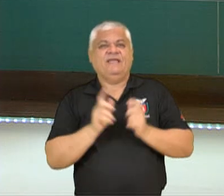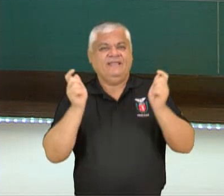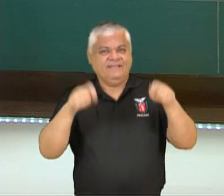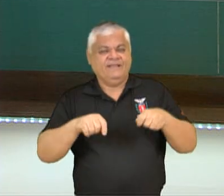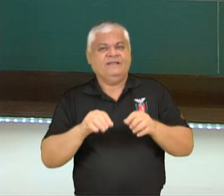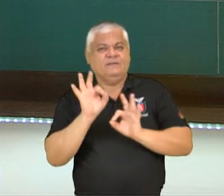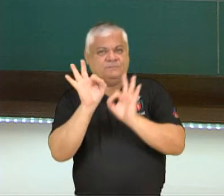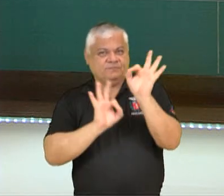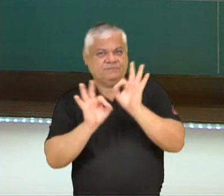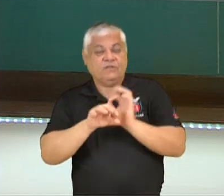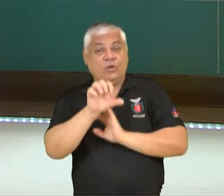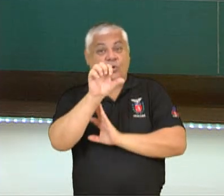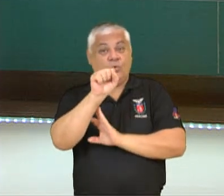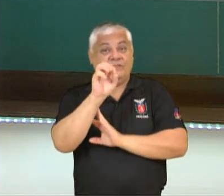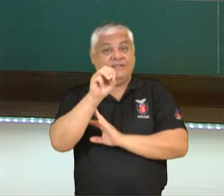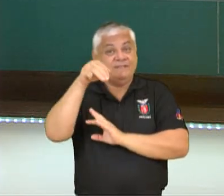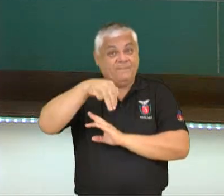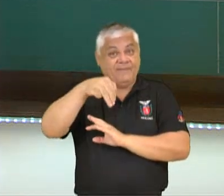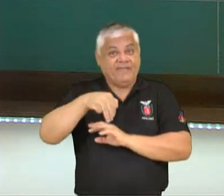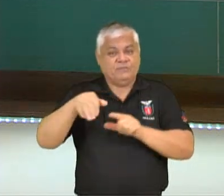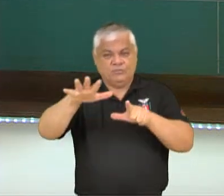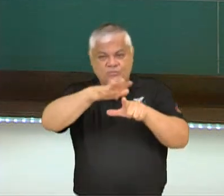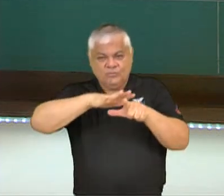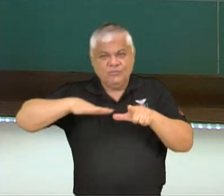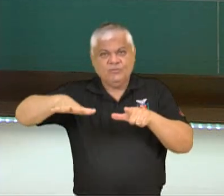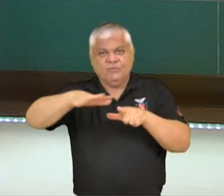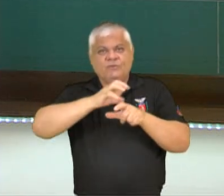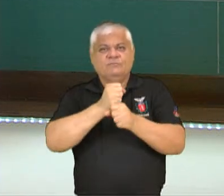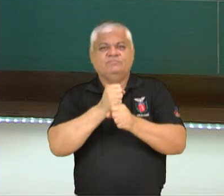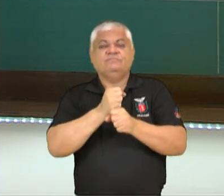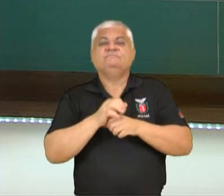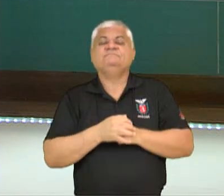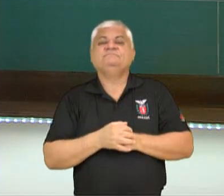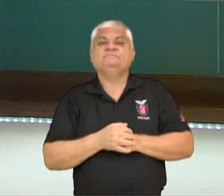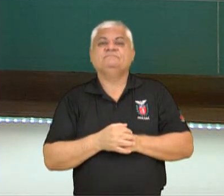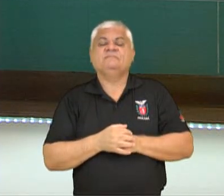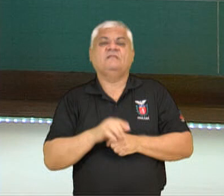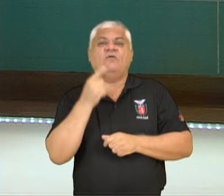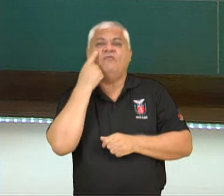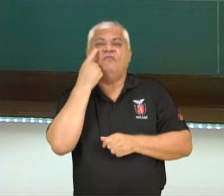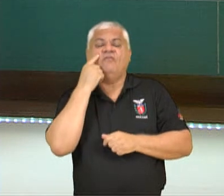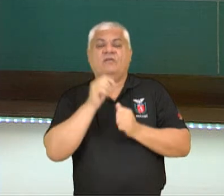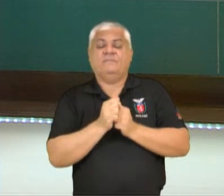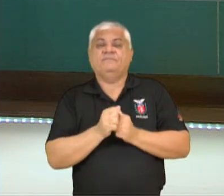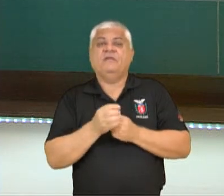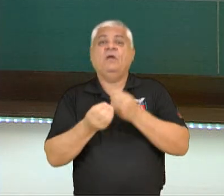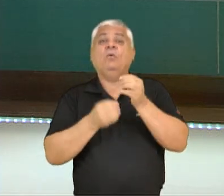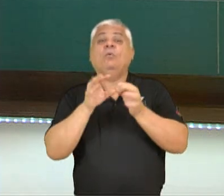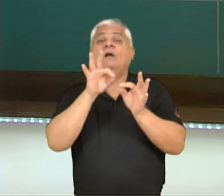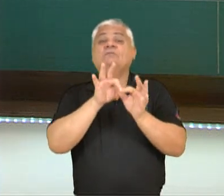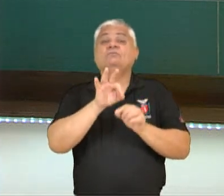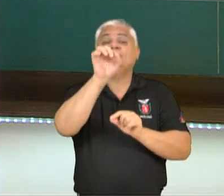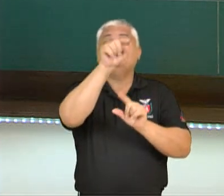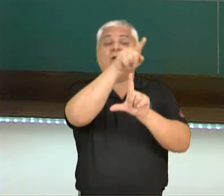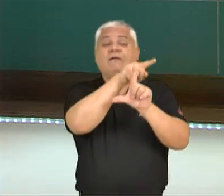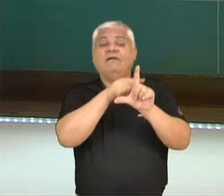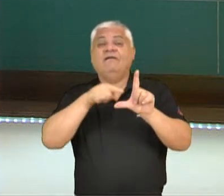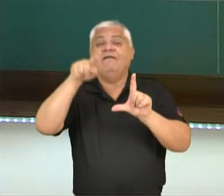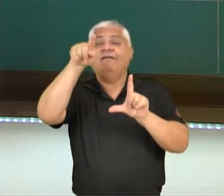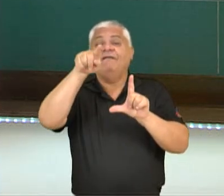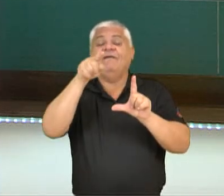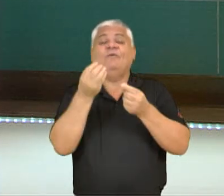né, relacionado a 80 metros de perímetro. Nesse sentido, vamos determinar então as coordenadas do vértice da parábola.